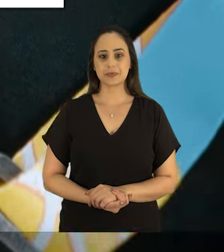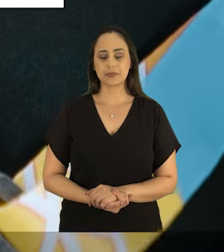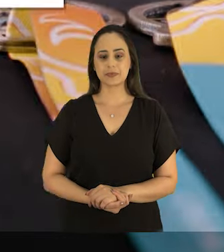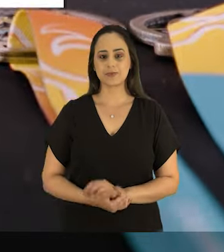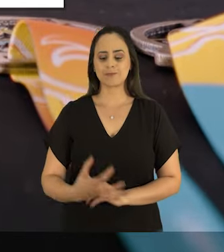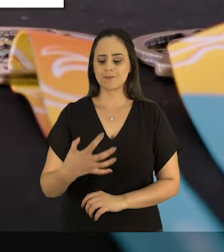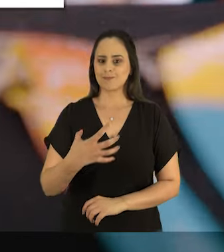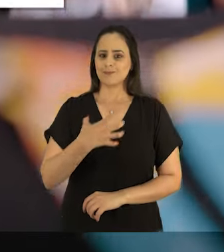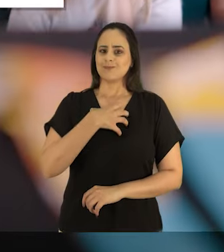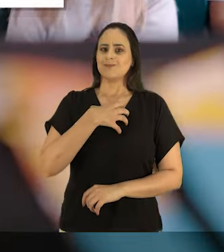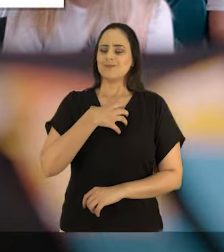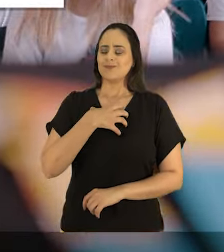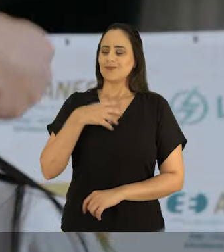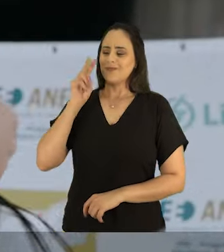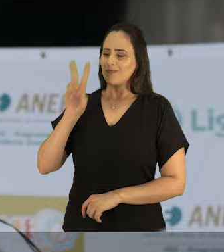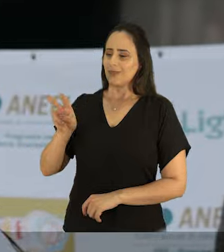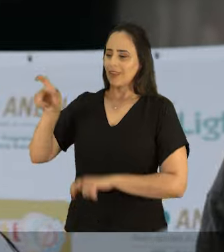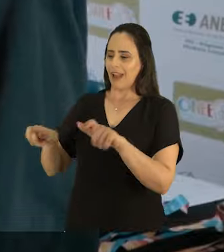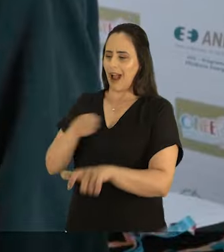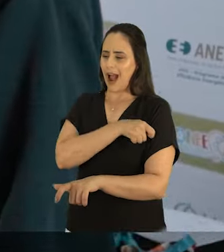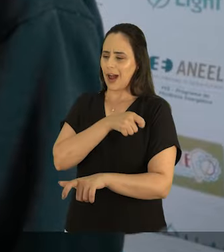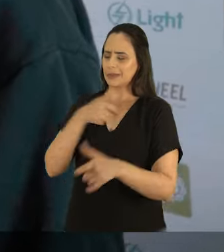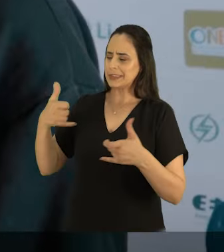Eu me sinto orgulhoso dos meus alunos.